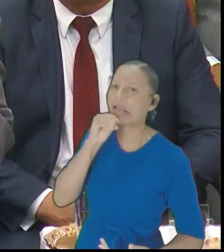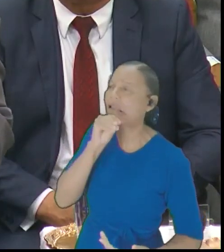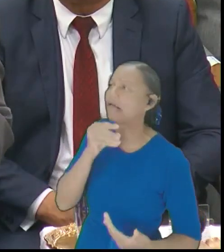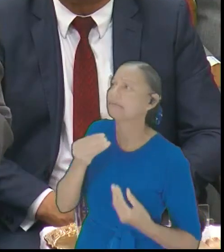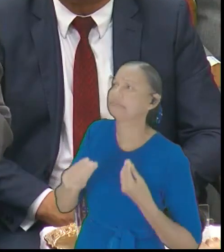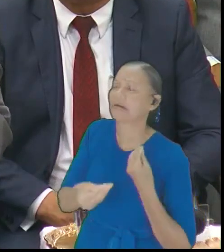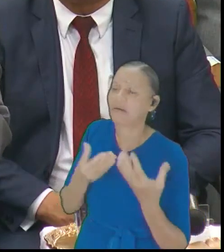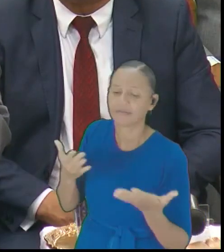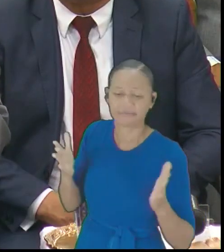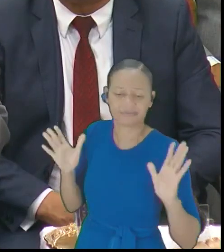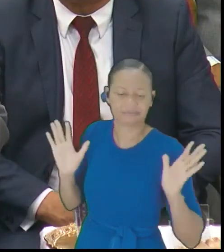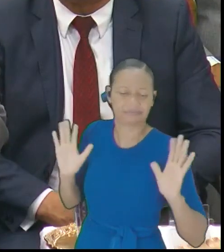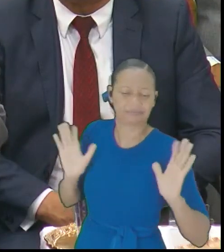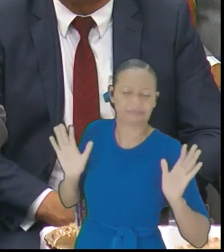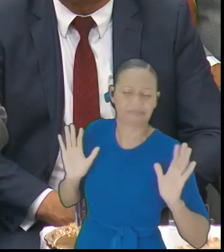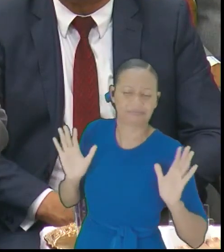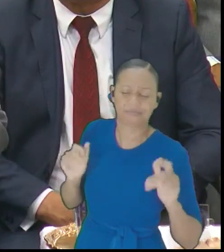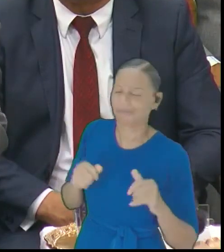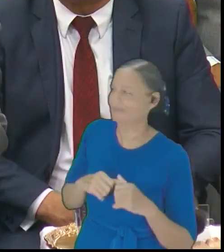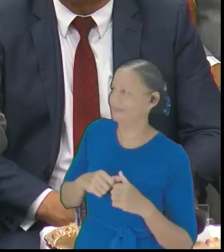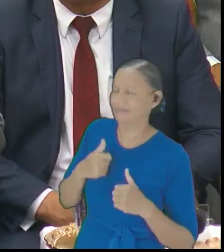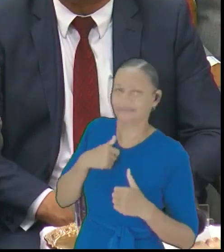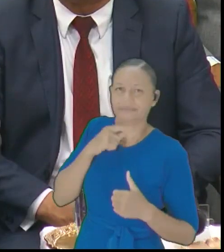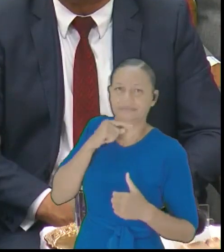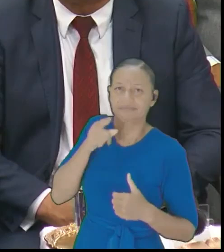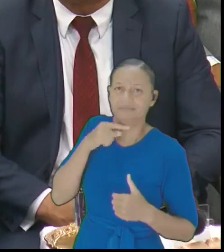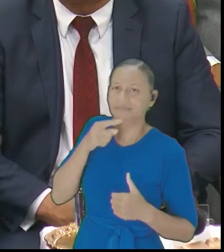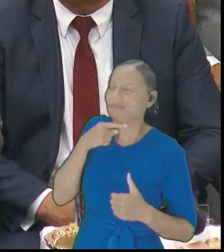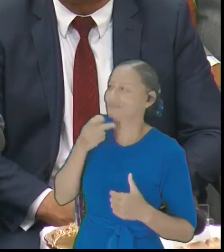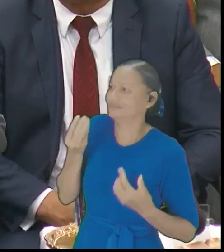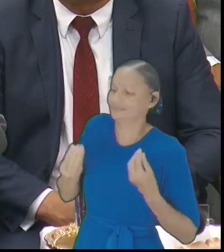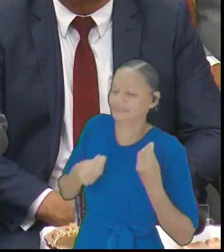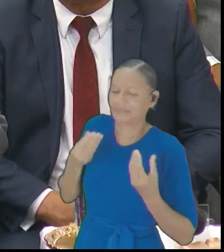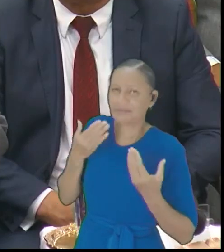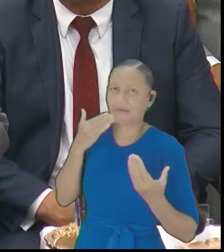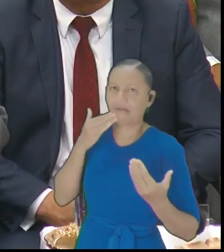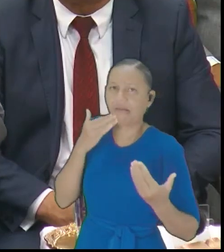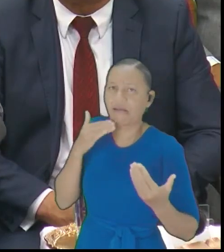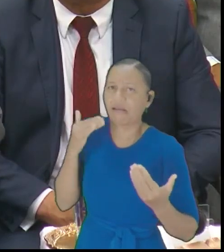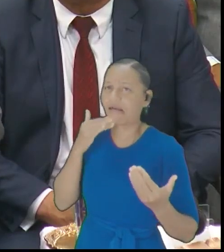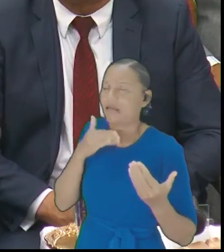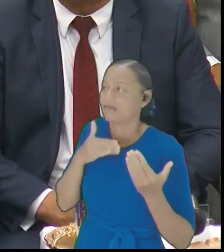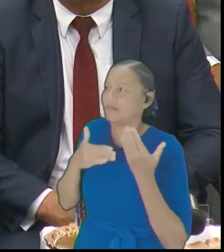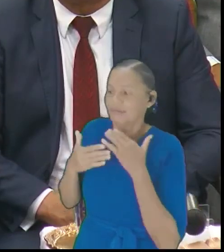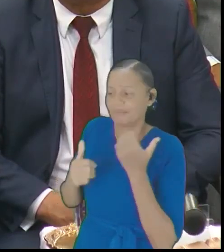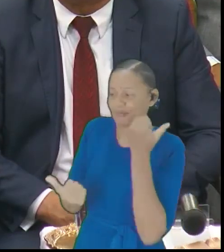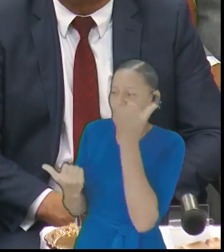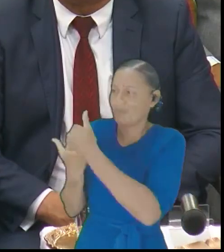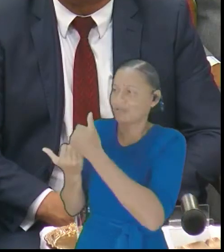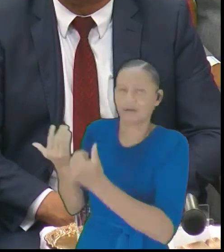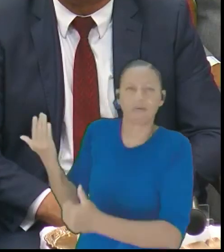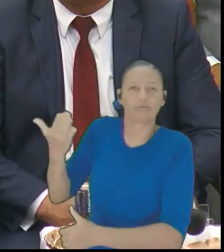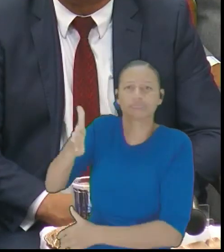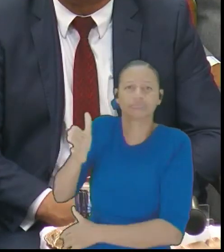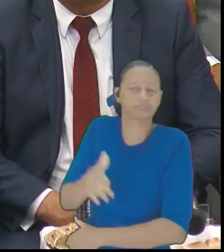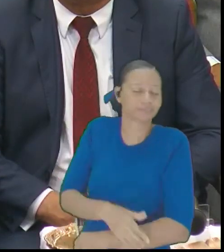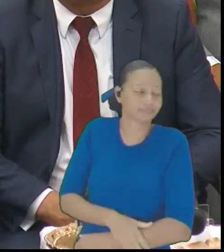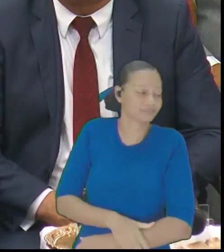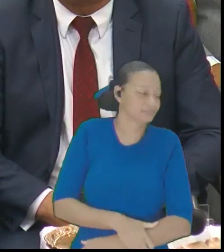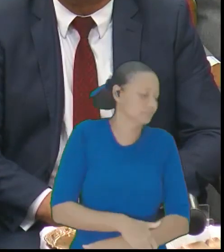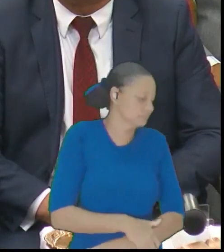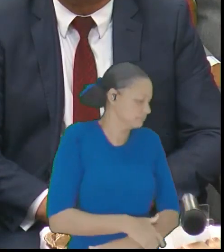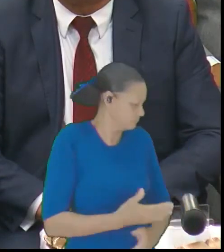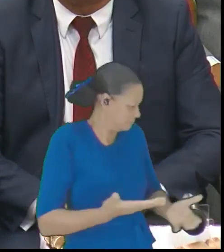Faraó, então eu não consigo cumprir essa tarefa, substitui, manda outro. Aí Deus